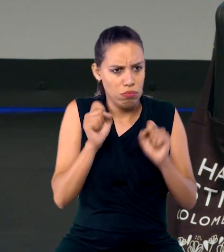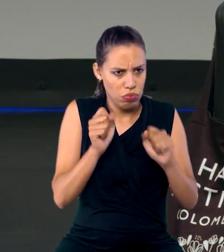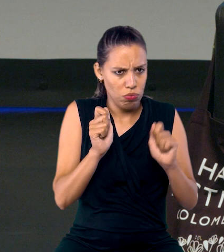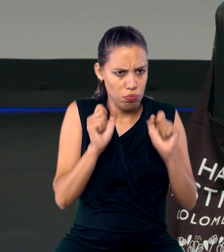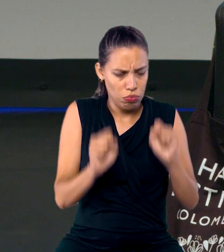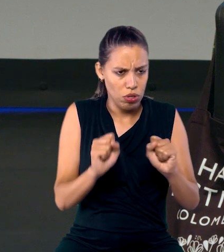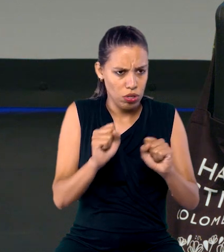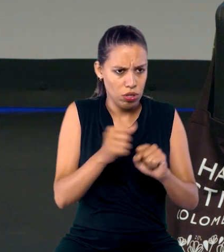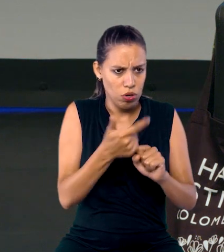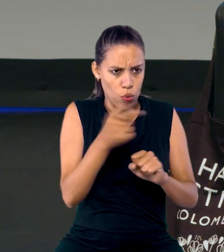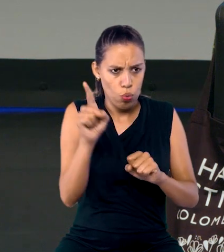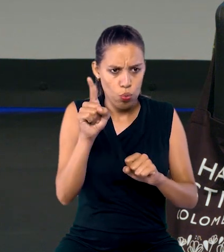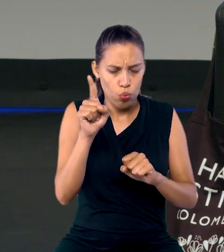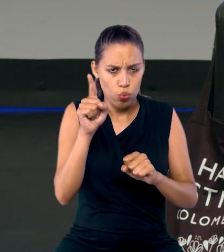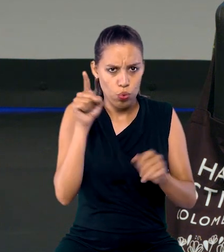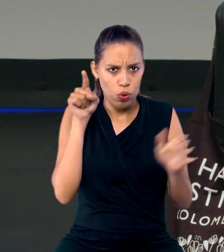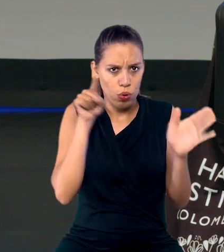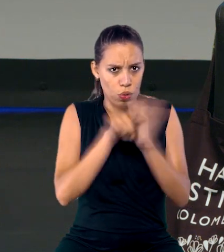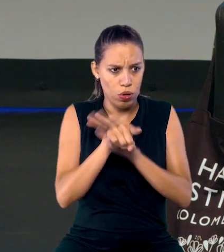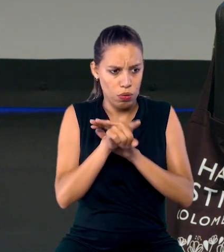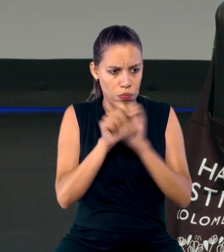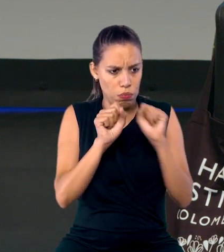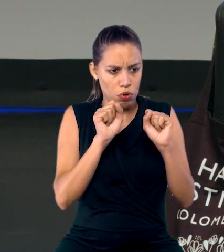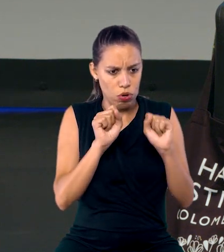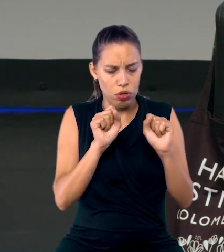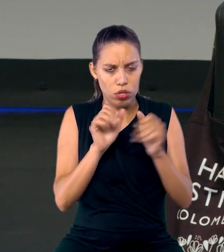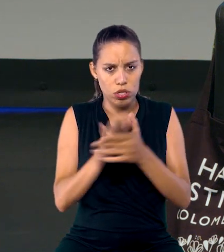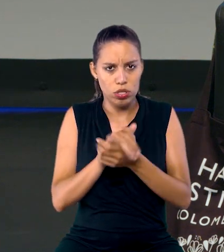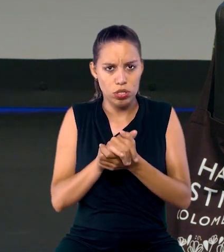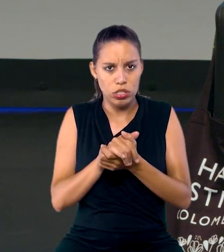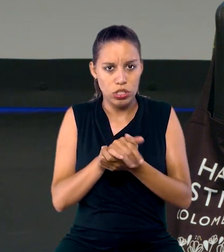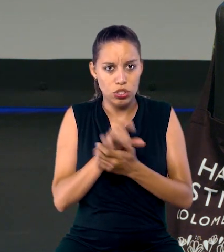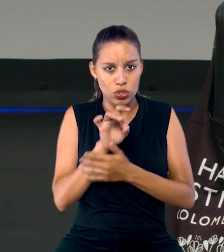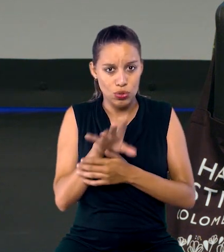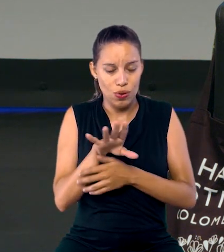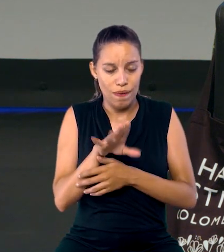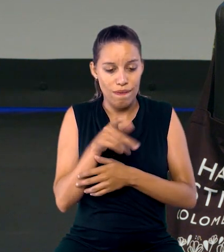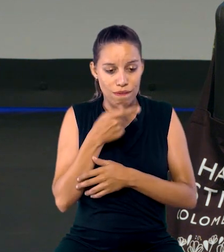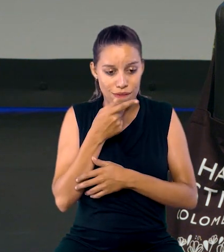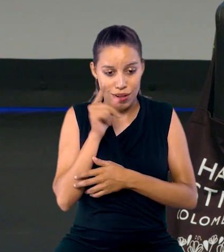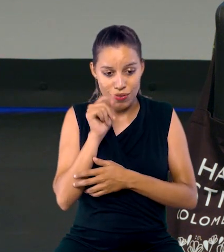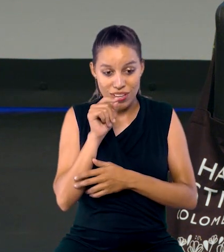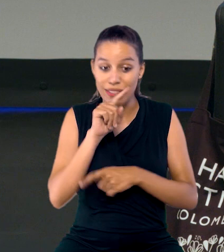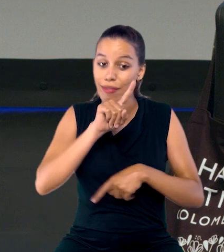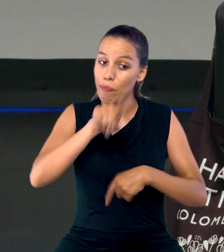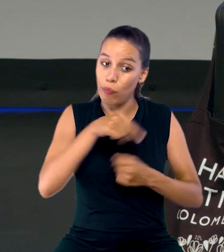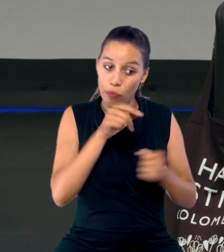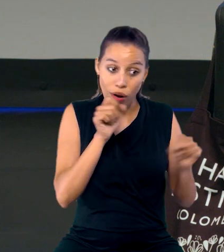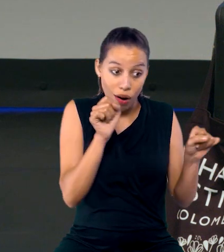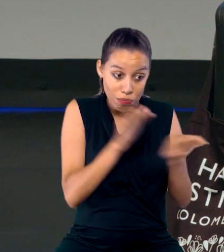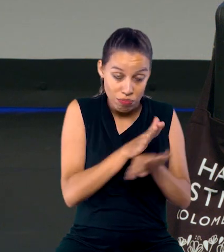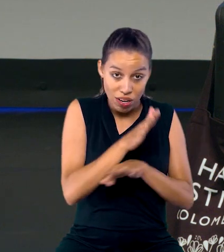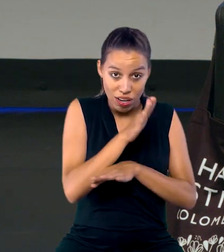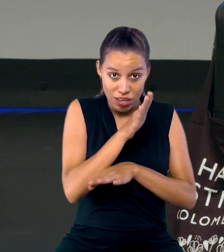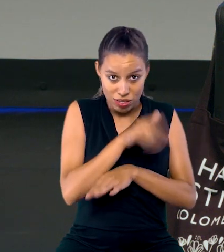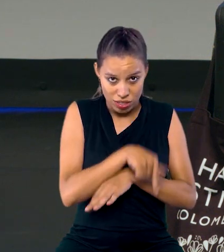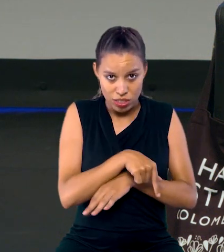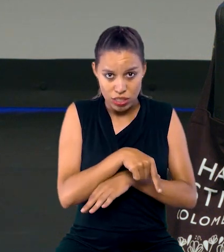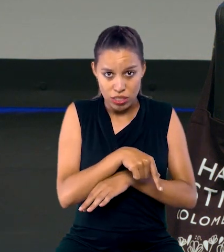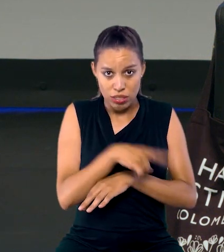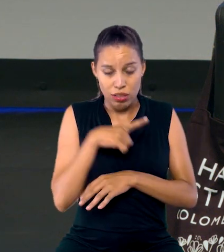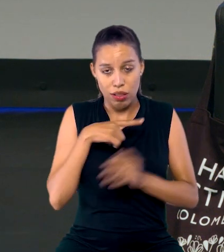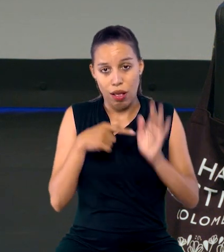nossa conversa nessa parte? Só adiantando que, após aqui essa